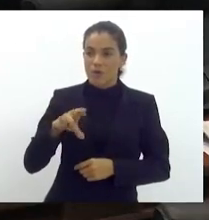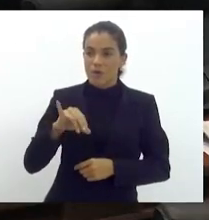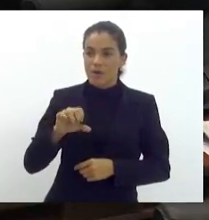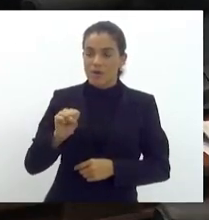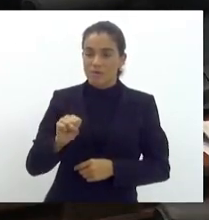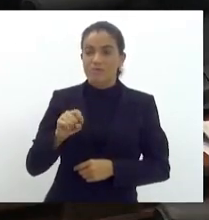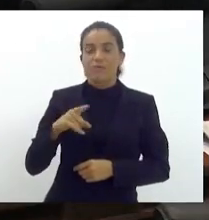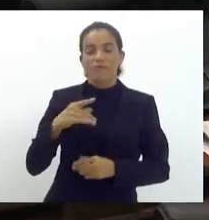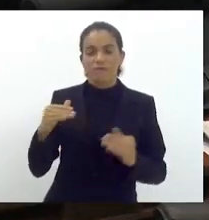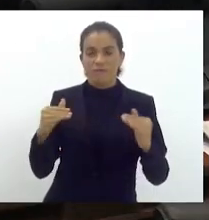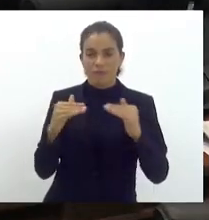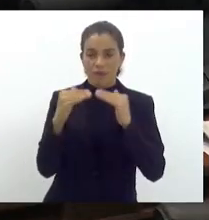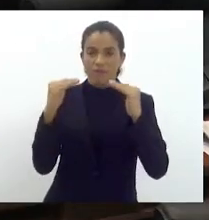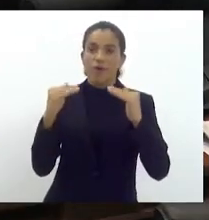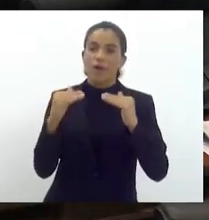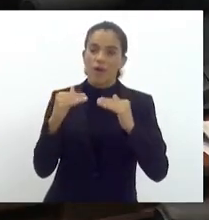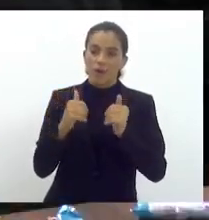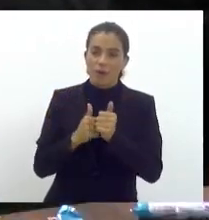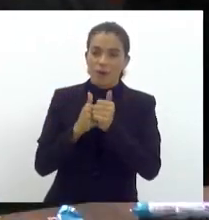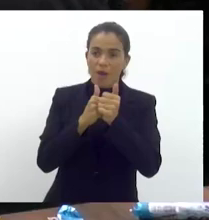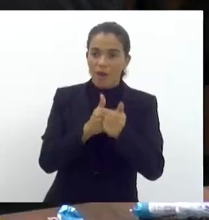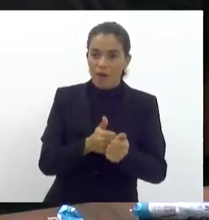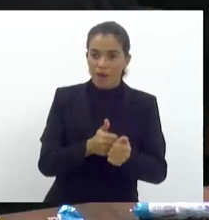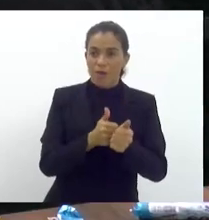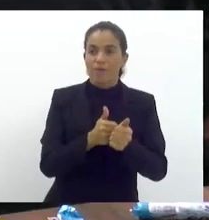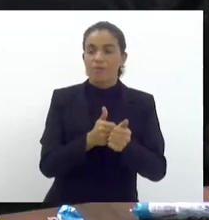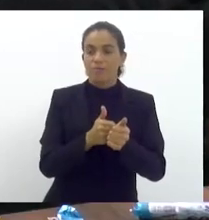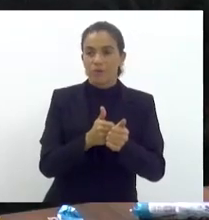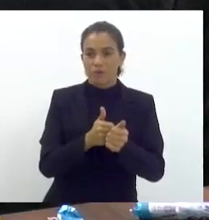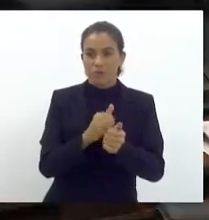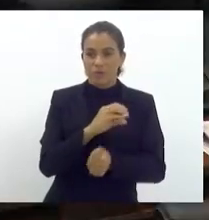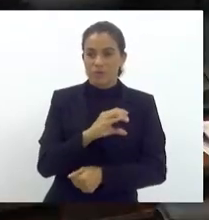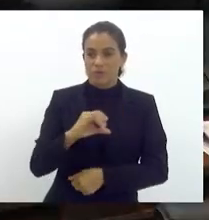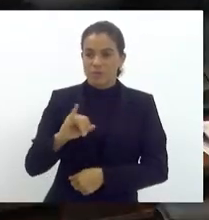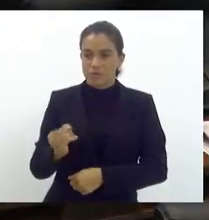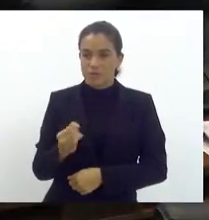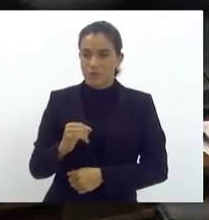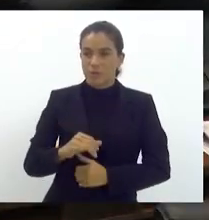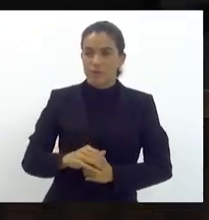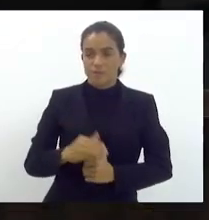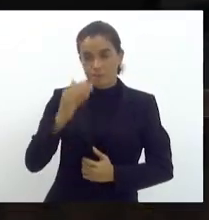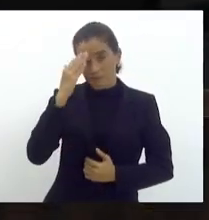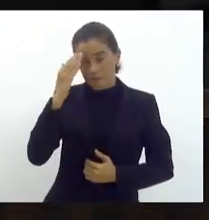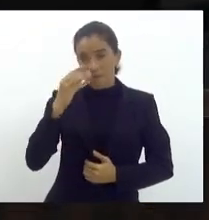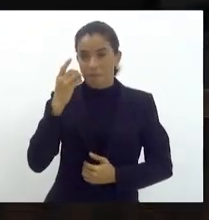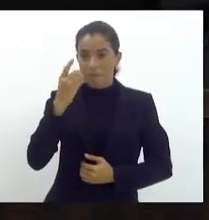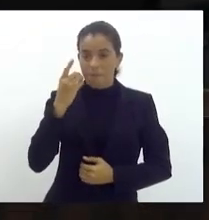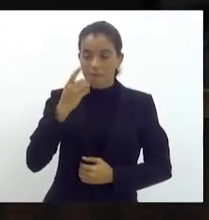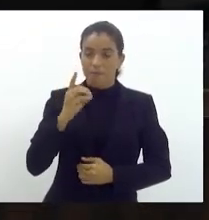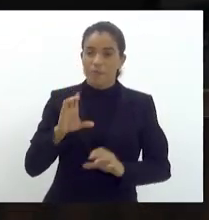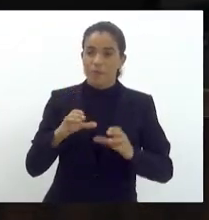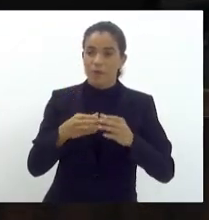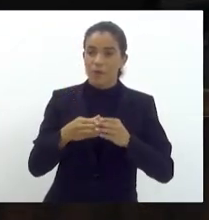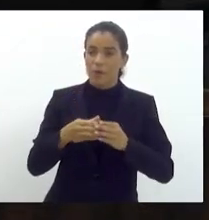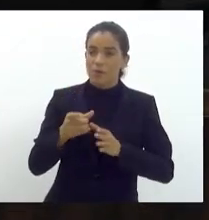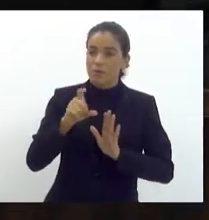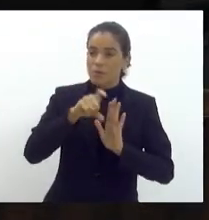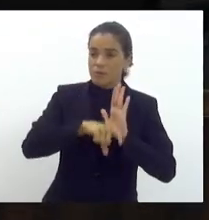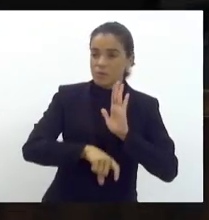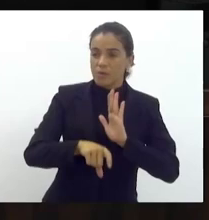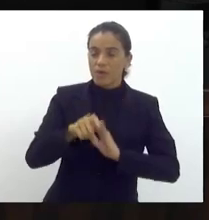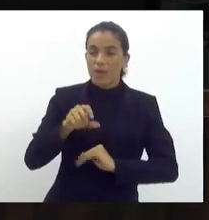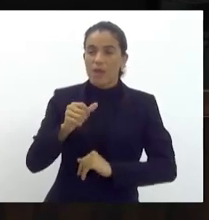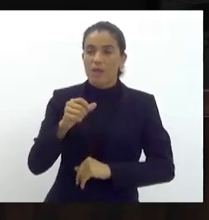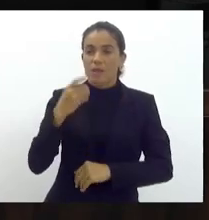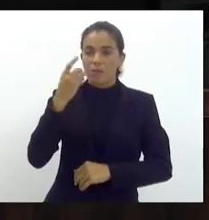Presidente favorável acompanho acompanhando a ccj Muito obrigado Deputado pela comissão de tributação Deputado